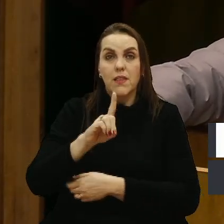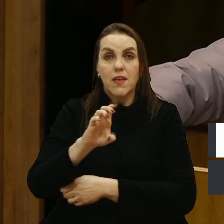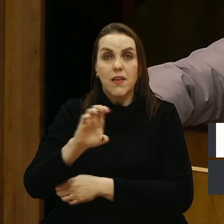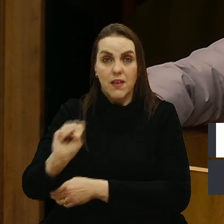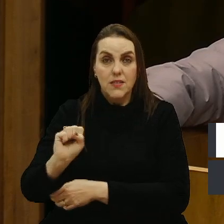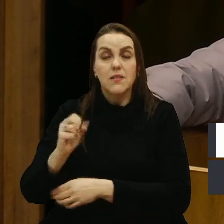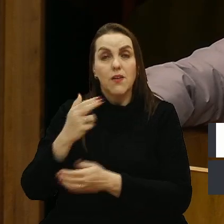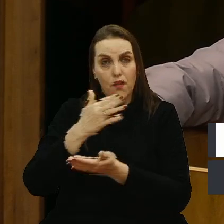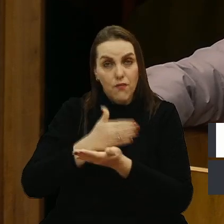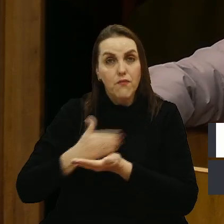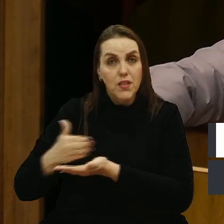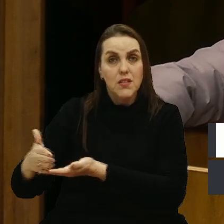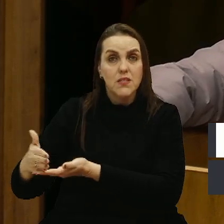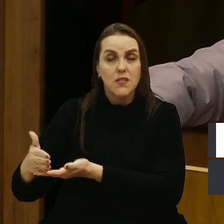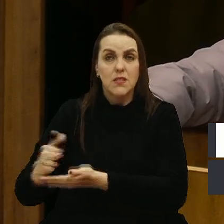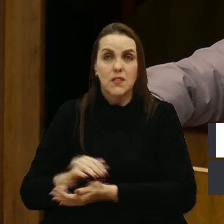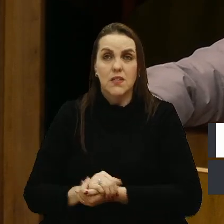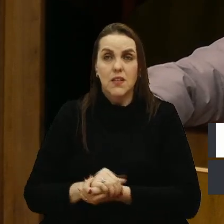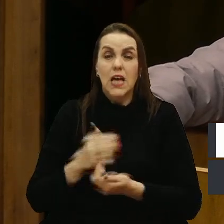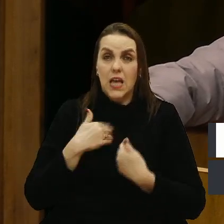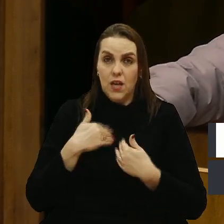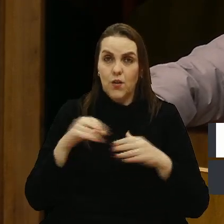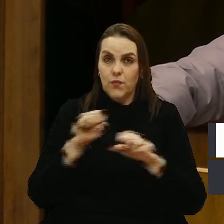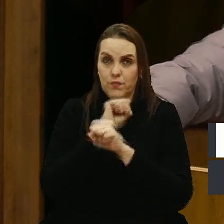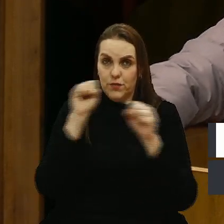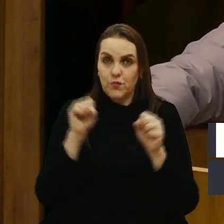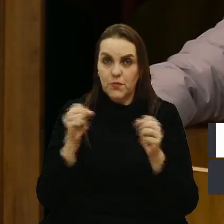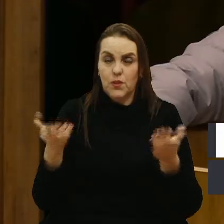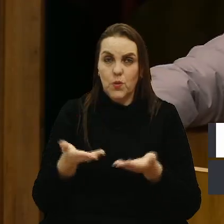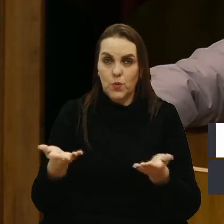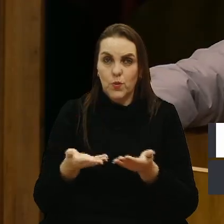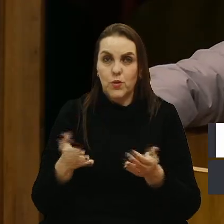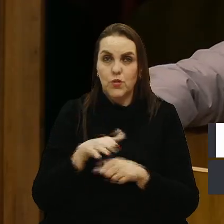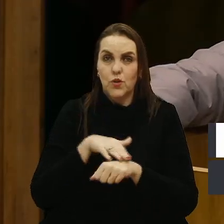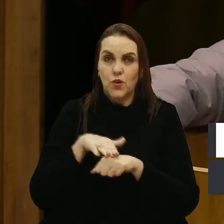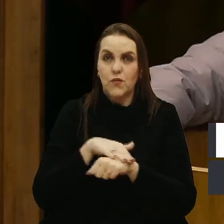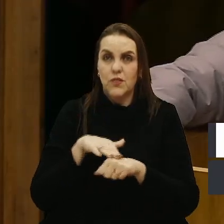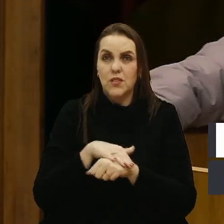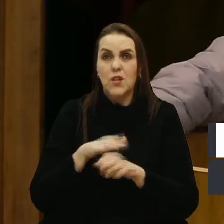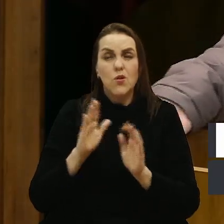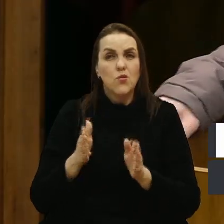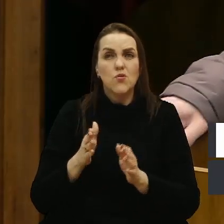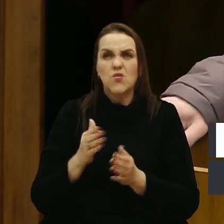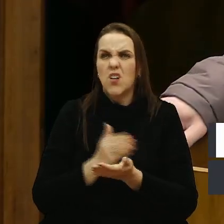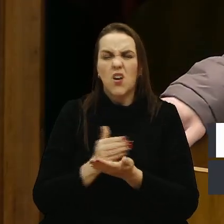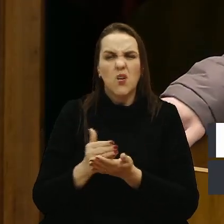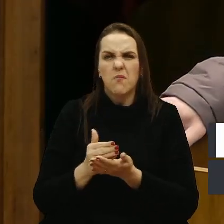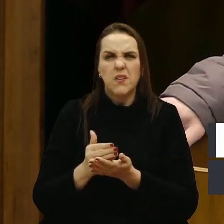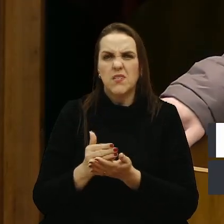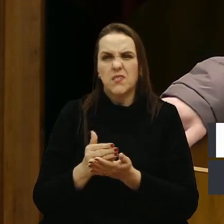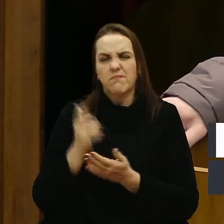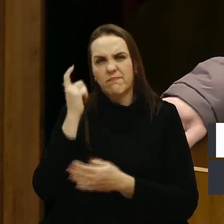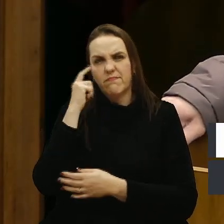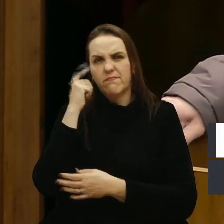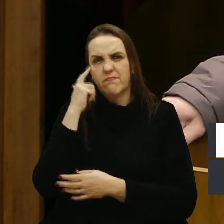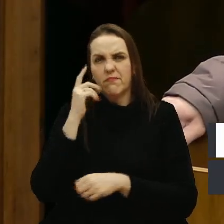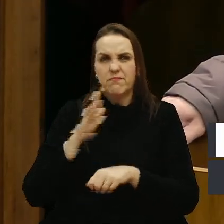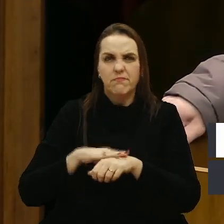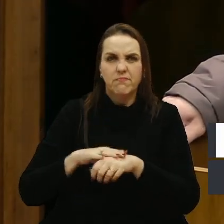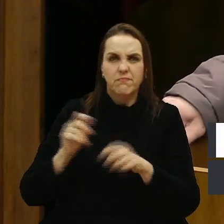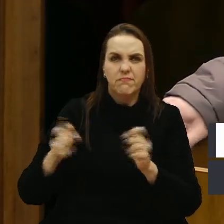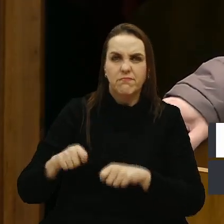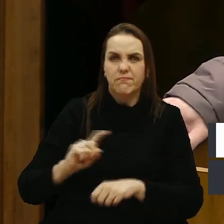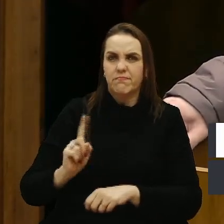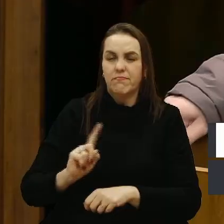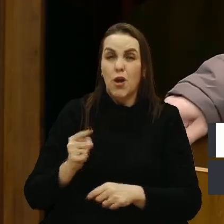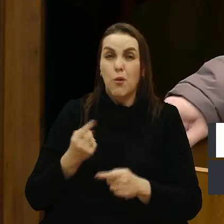Eu, hoje de manhã, conversava, eu já estou começando a achar que não é só incompetência. Porque é muito